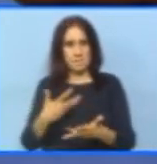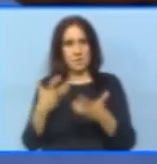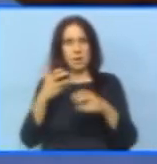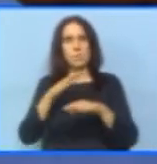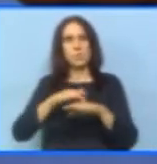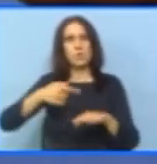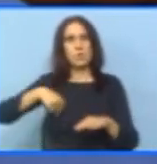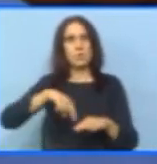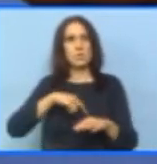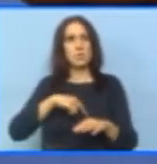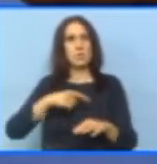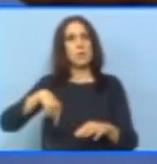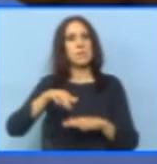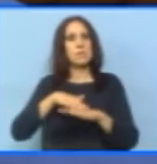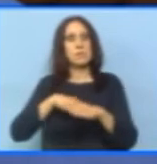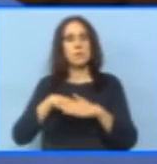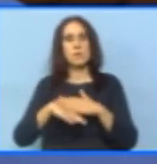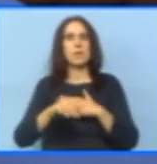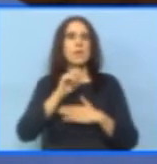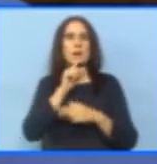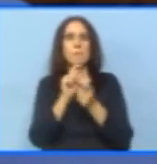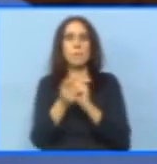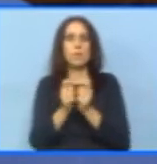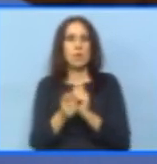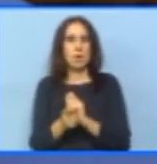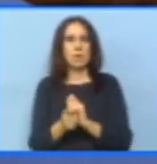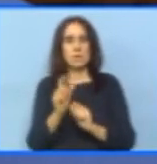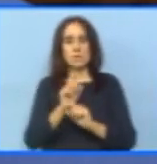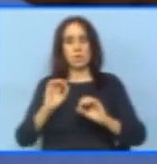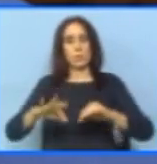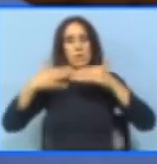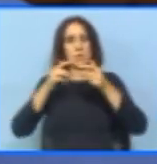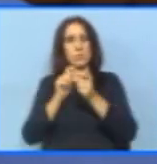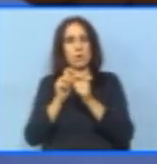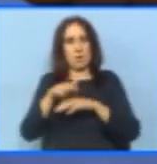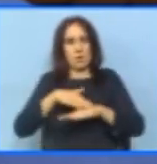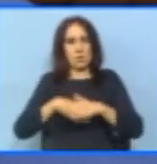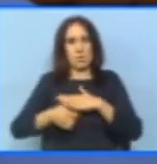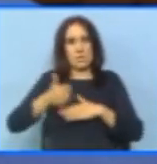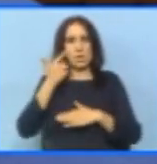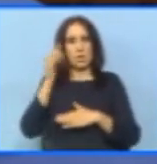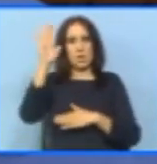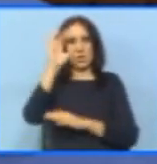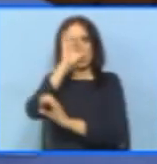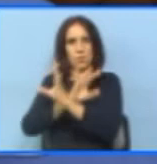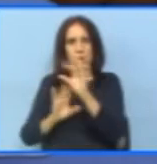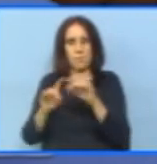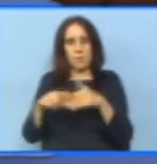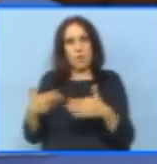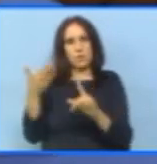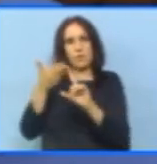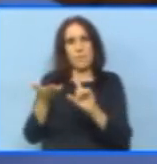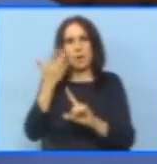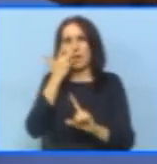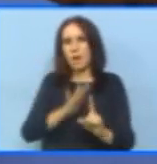a nossa ação pode-se mudar. Quando, no início, a nossa ação era particularmente para a Europa de Leste, nós hoje estamos mais focados